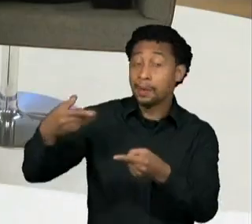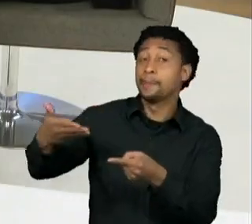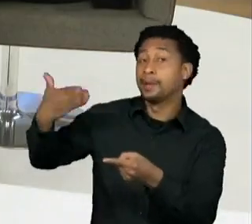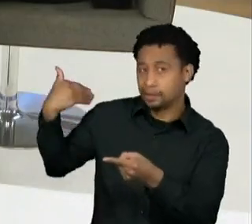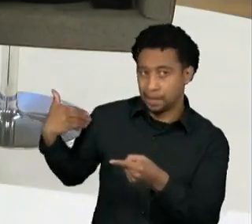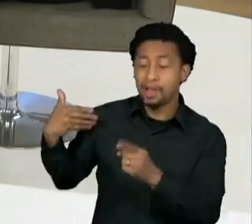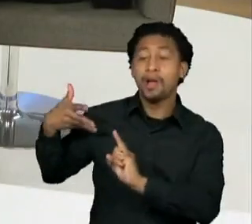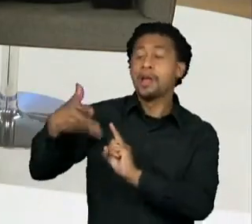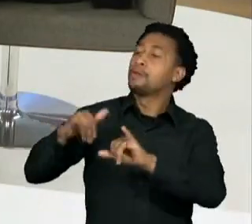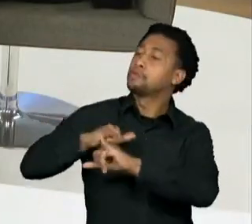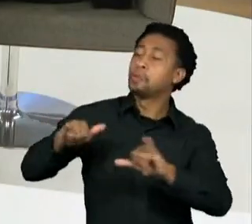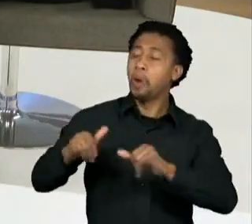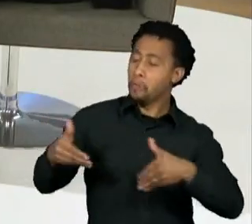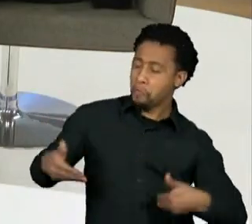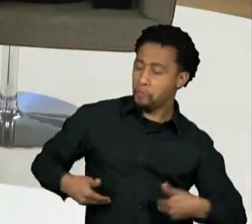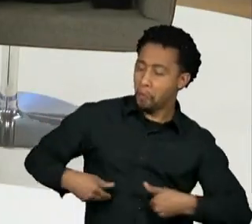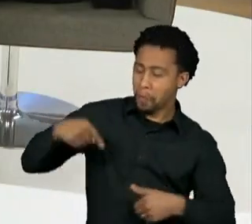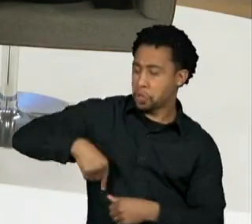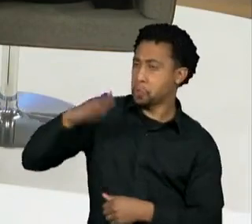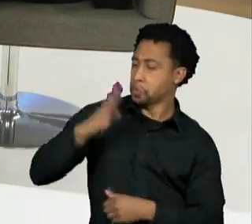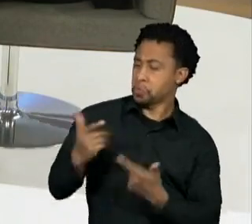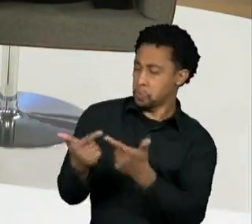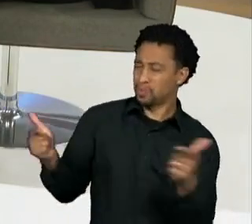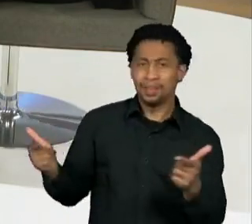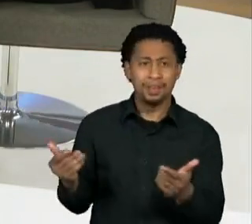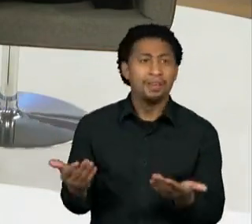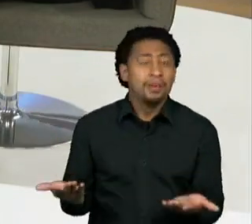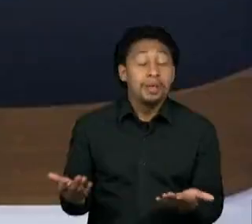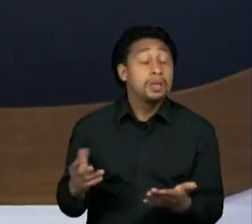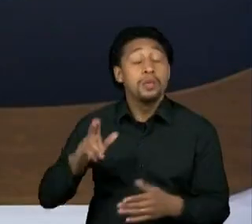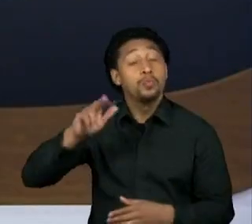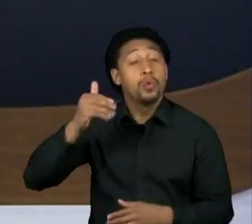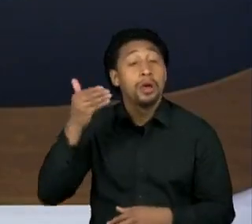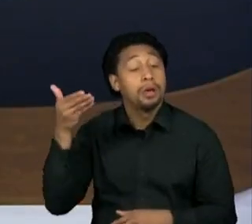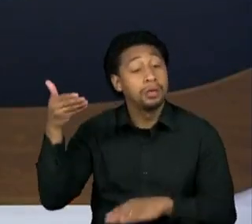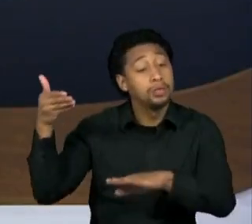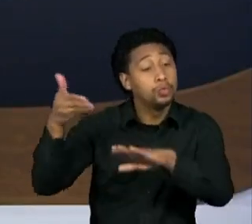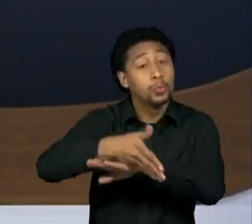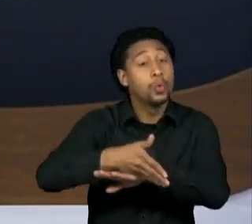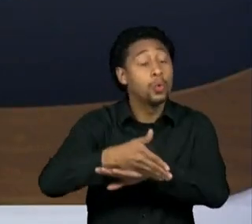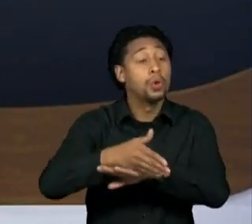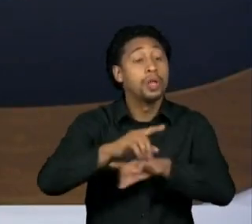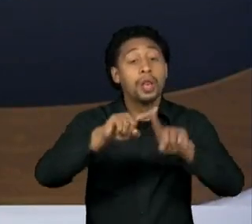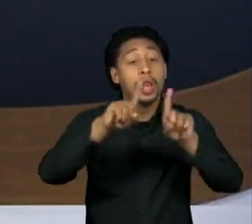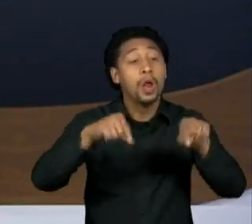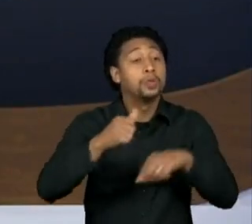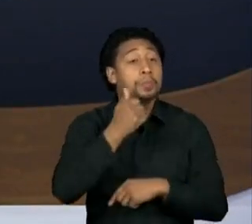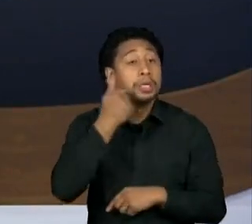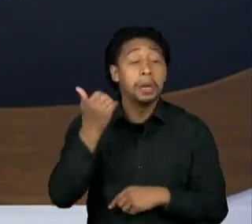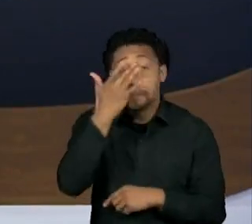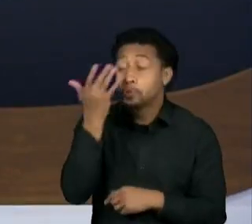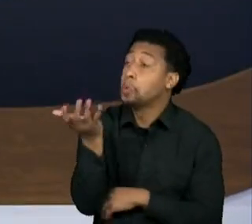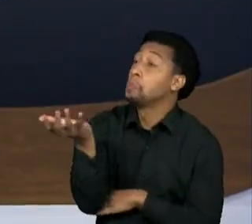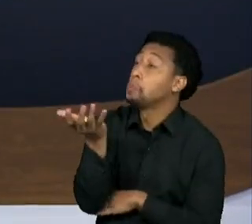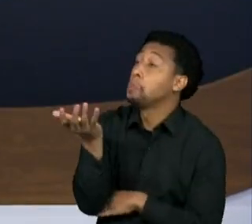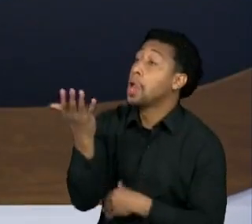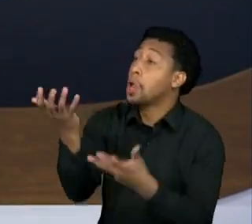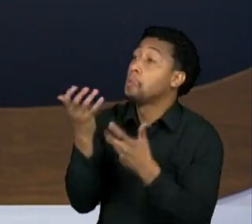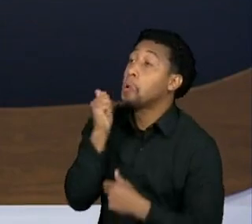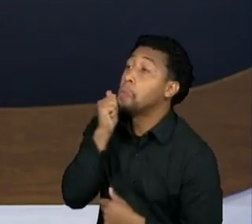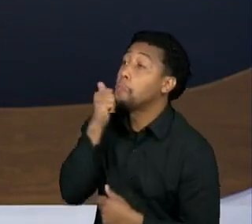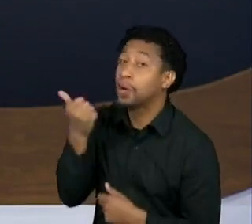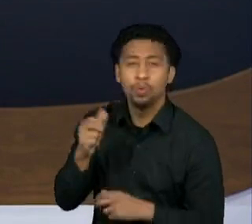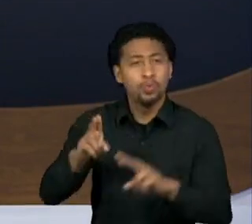fome no Brasil que ninguém nunca foi numa padaria e viu alguém pedindo um pão ali no caixa da padaria que isso não existe